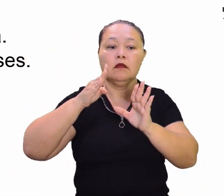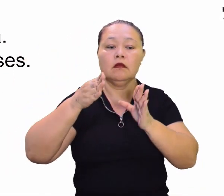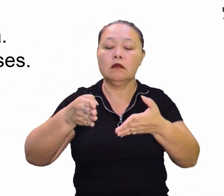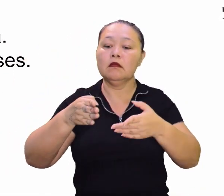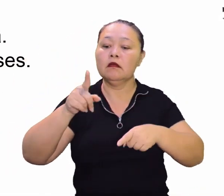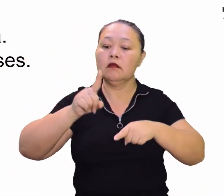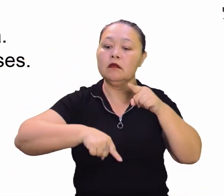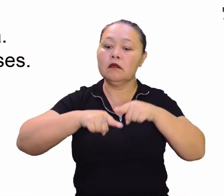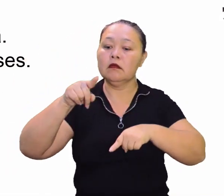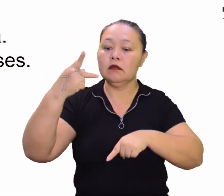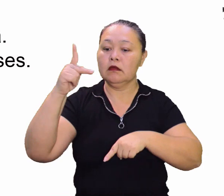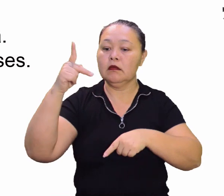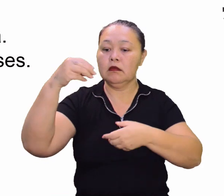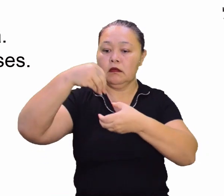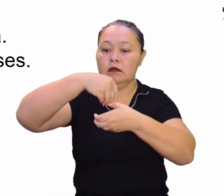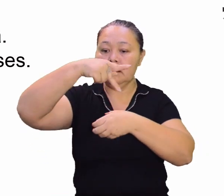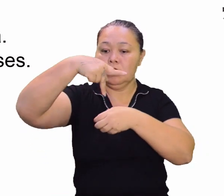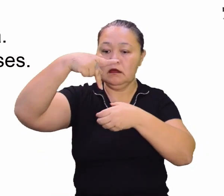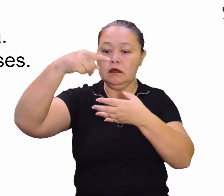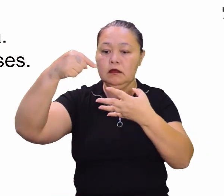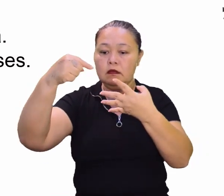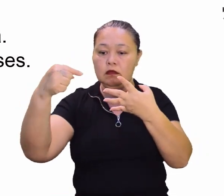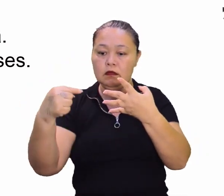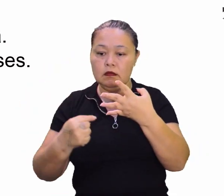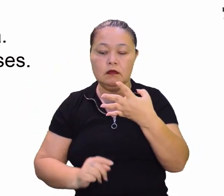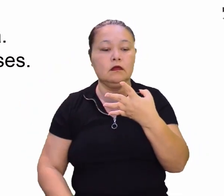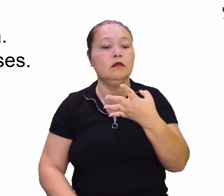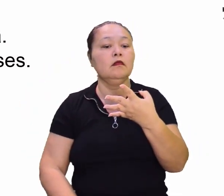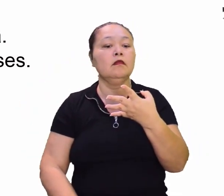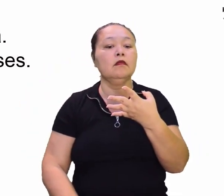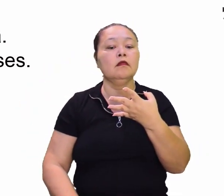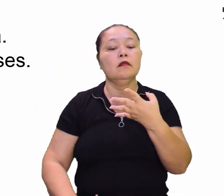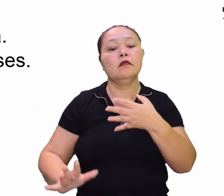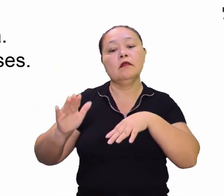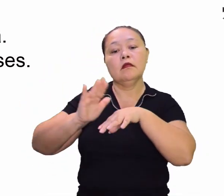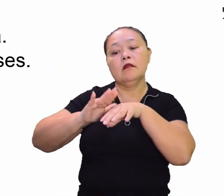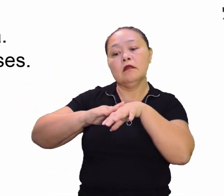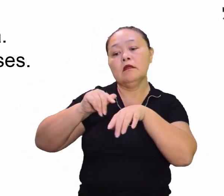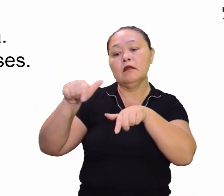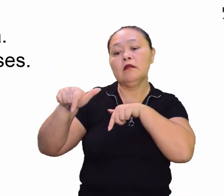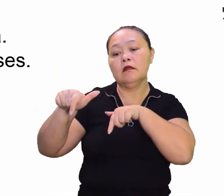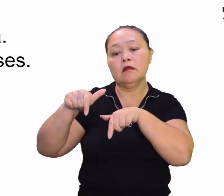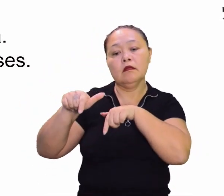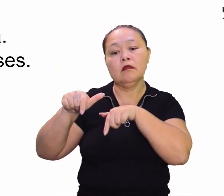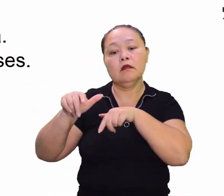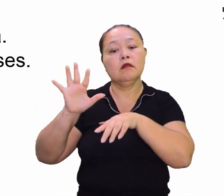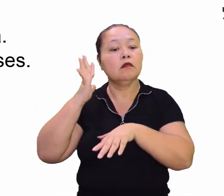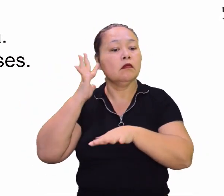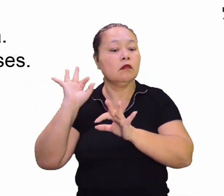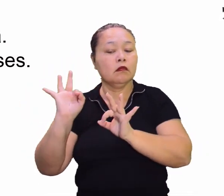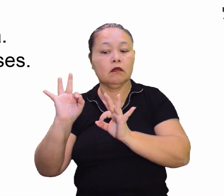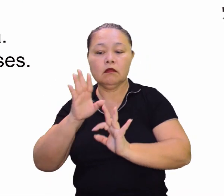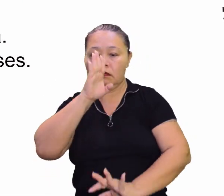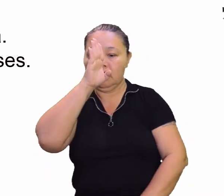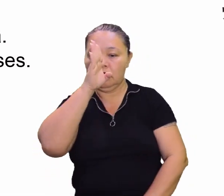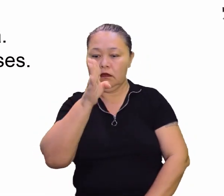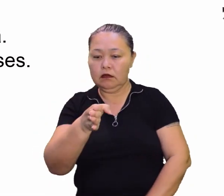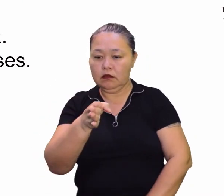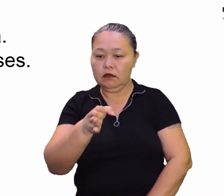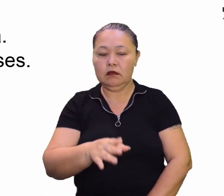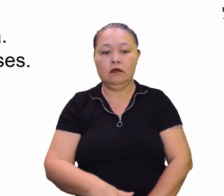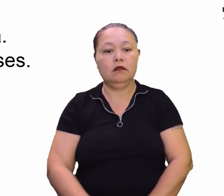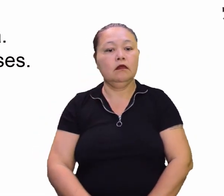à produção nesses países. A. Mão de obra barata, qualificada